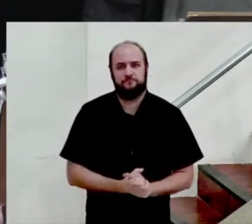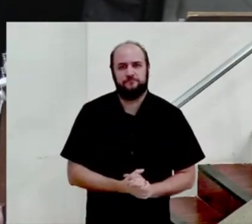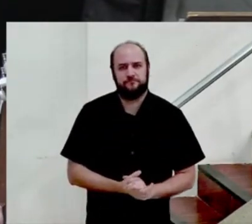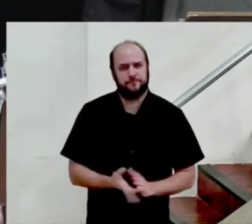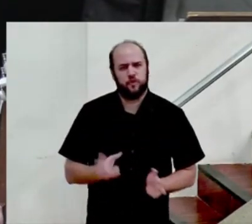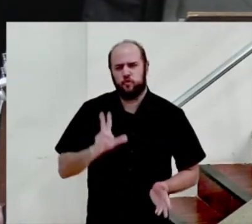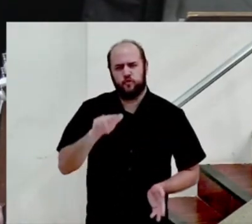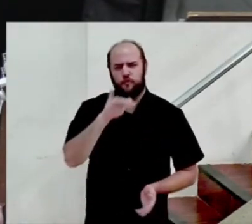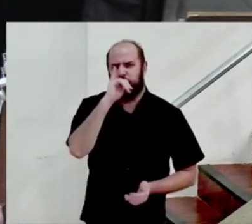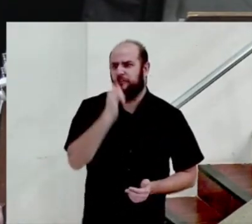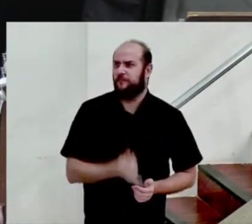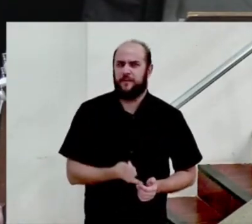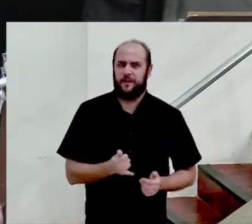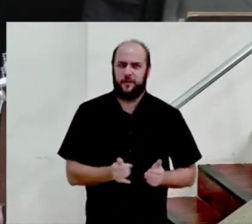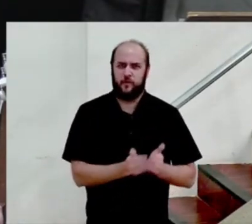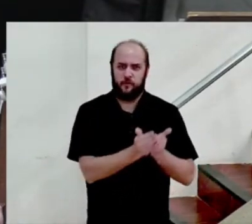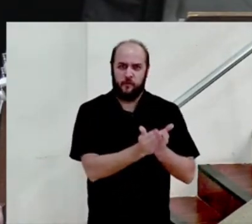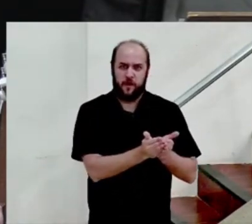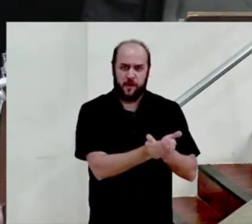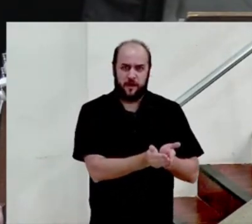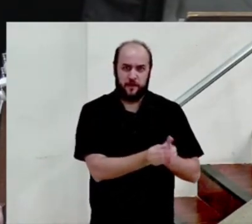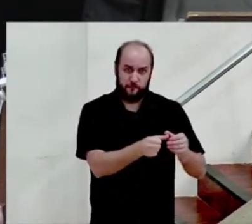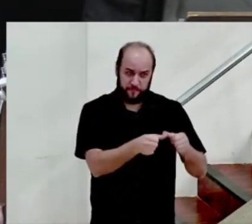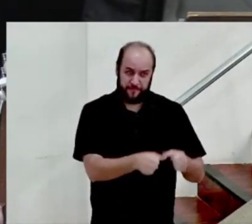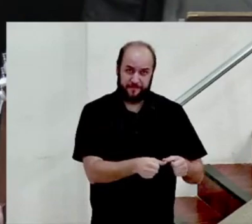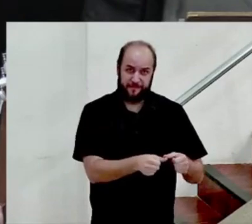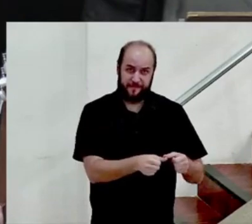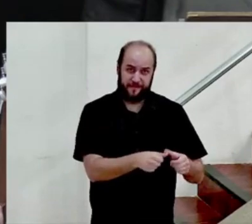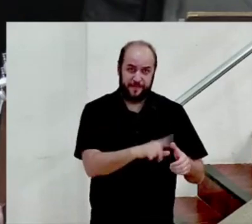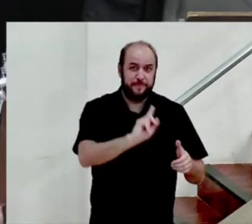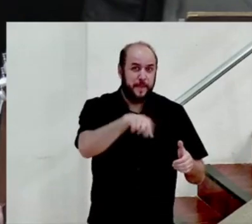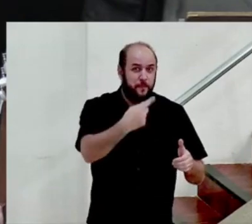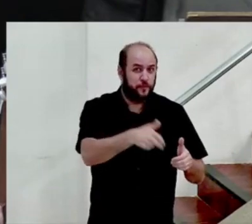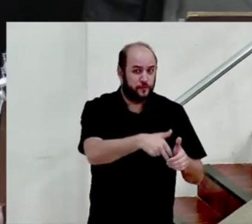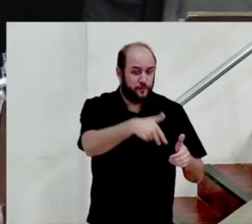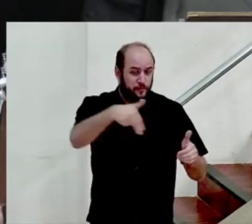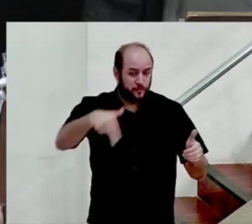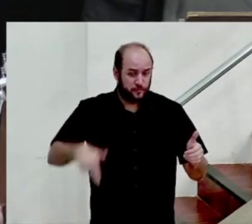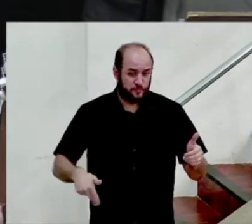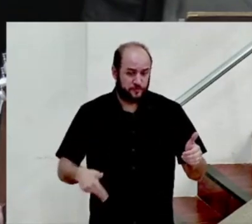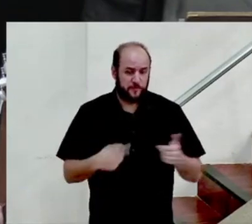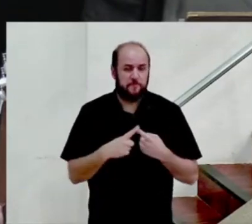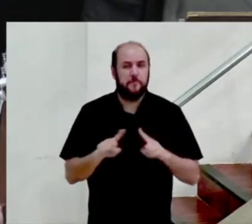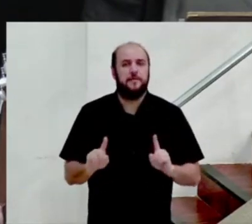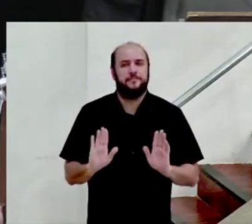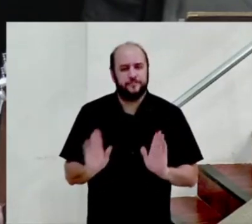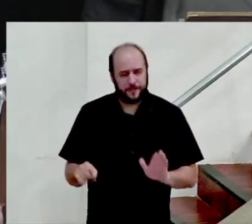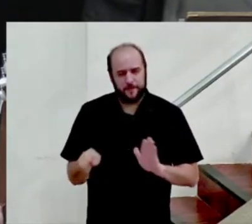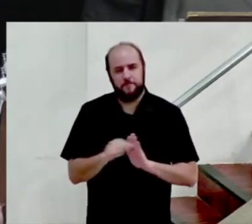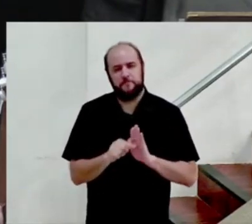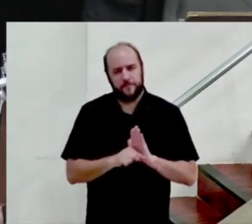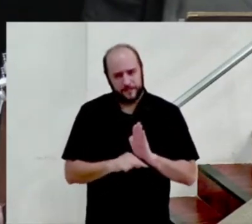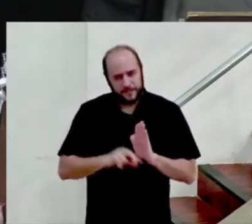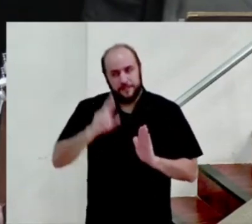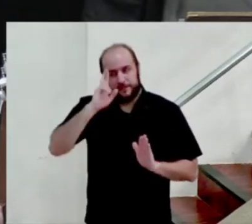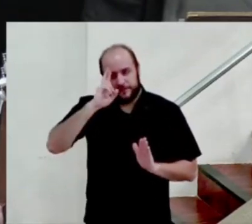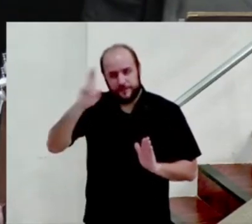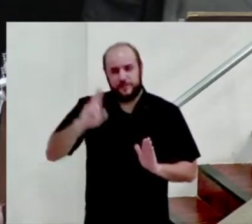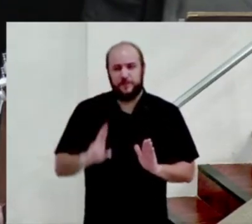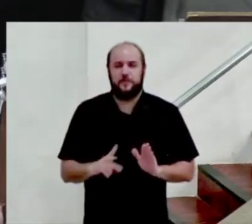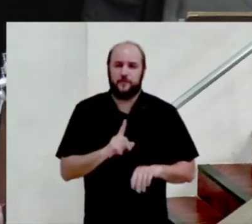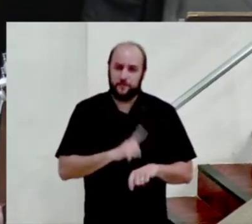que Noé deixaria aquele espaço. Mas o Senhor já tinha em vista o momento em que